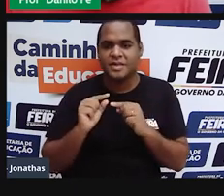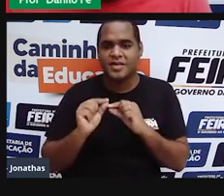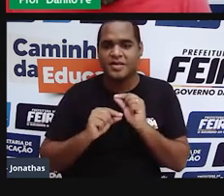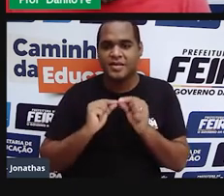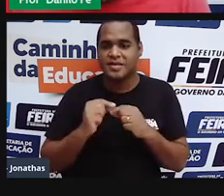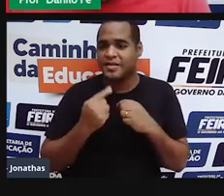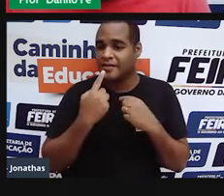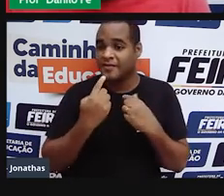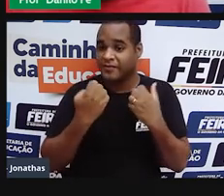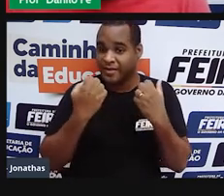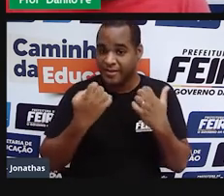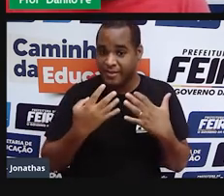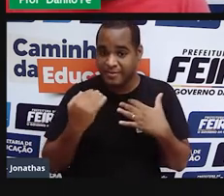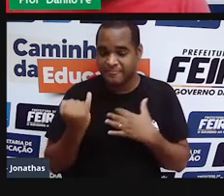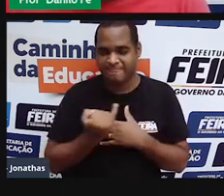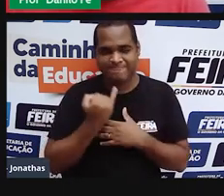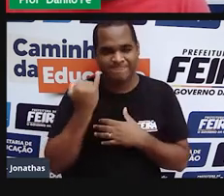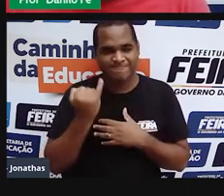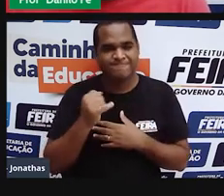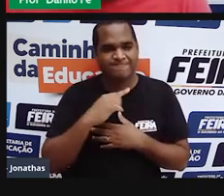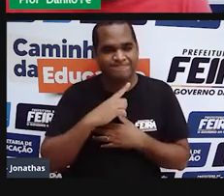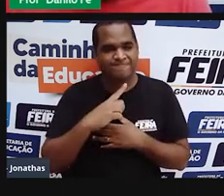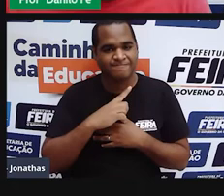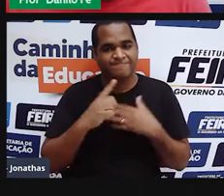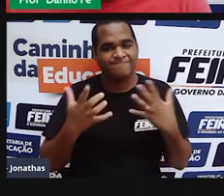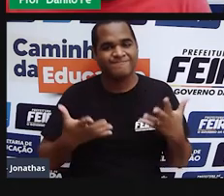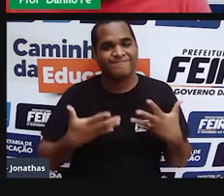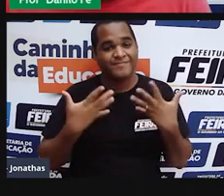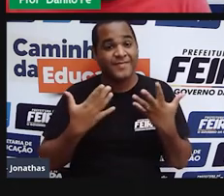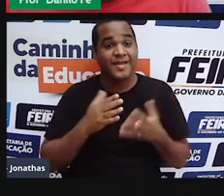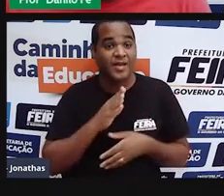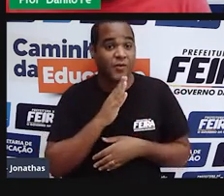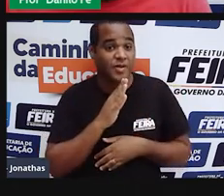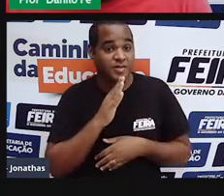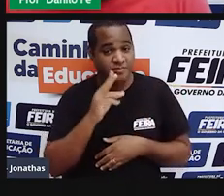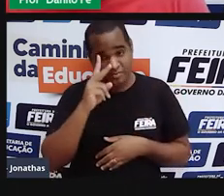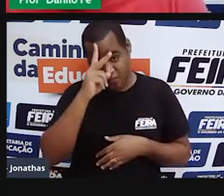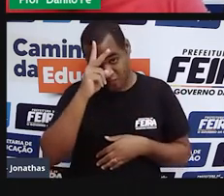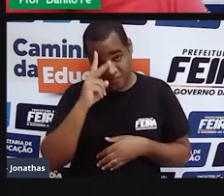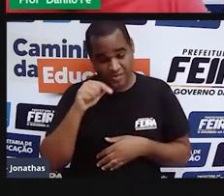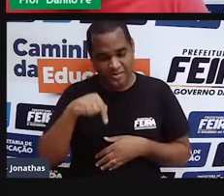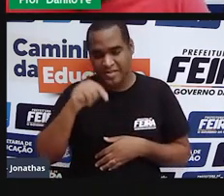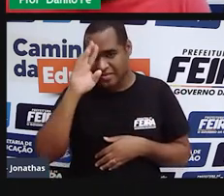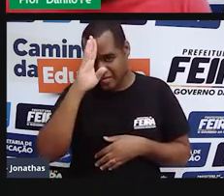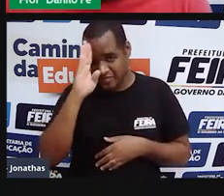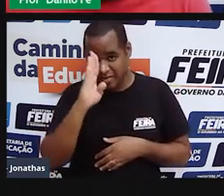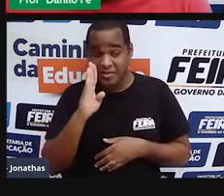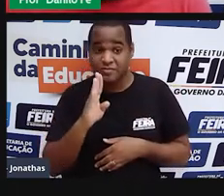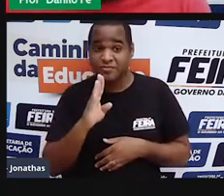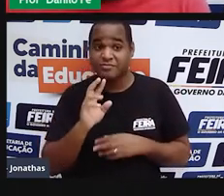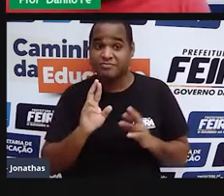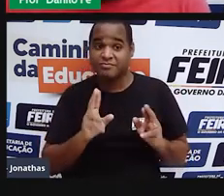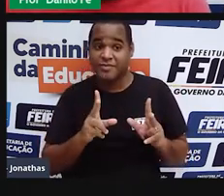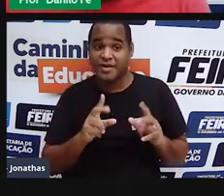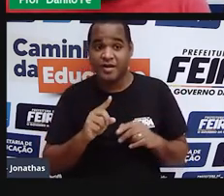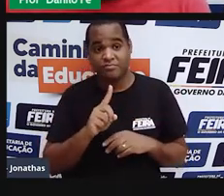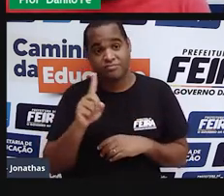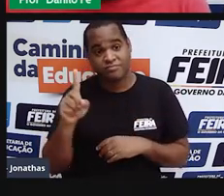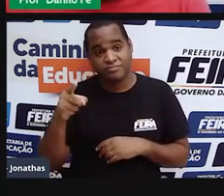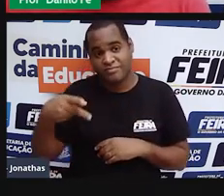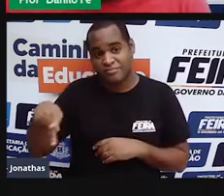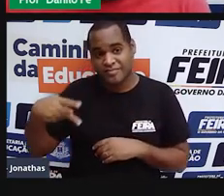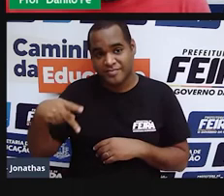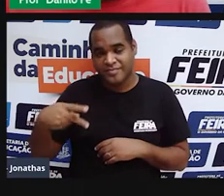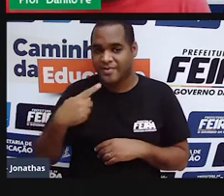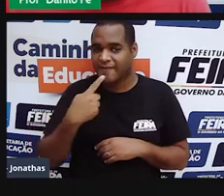e Olha que bacana aqui para perder e ricas com essa história com câmbio toffee e